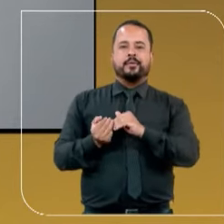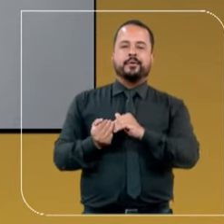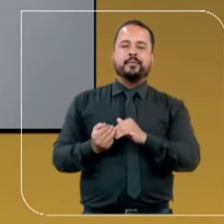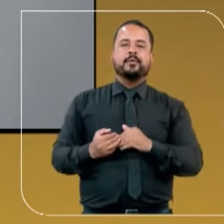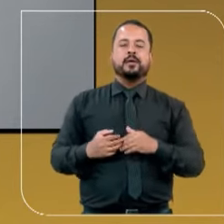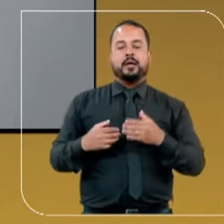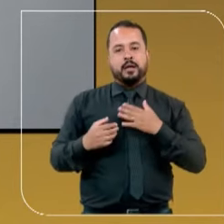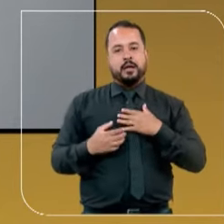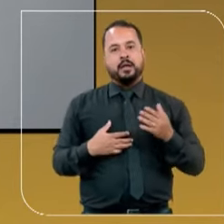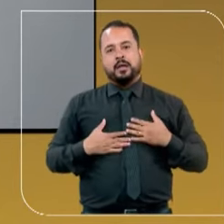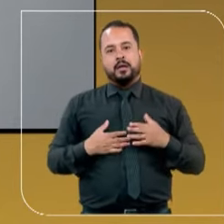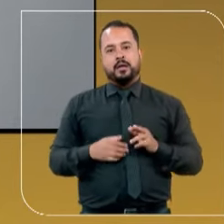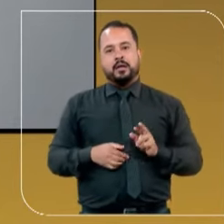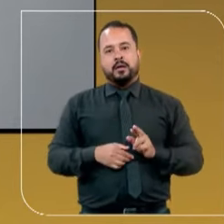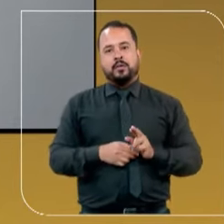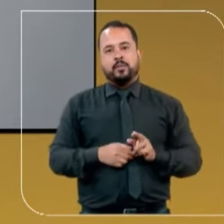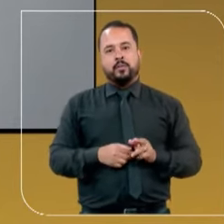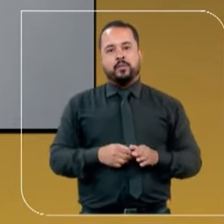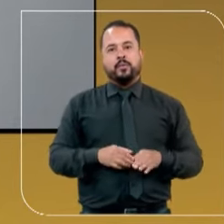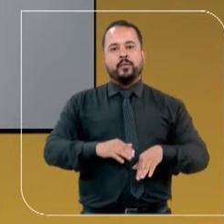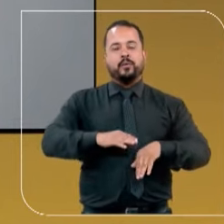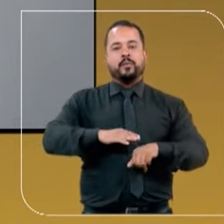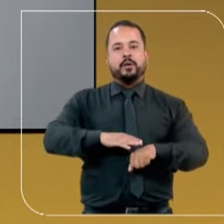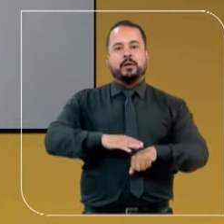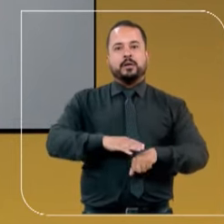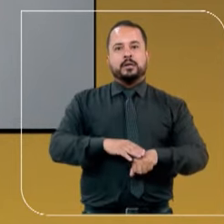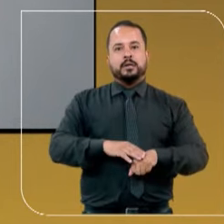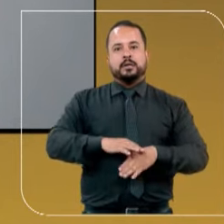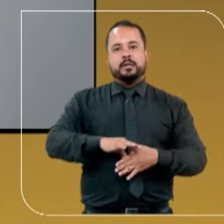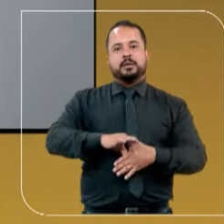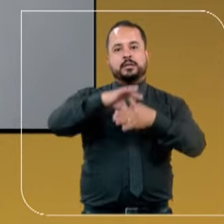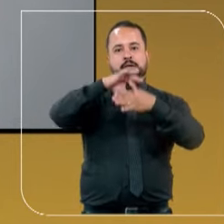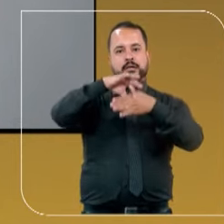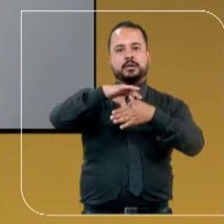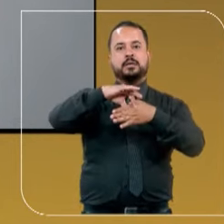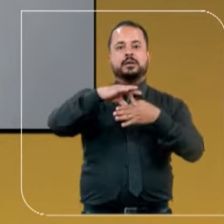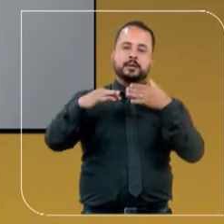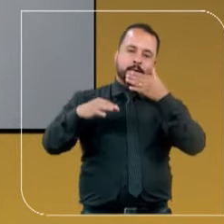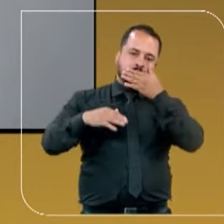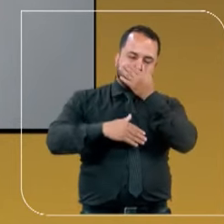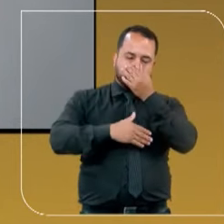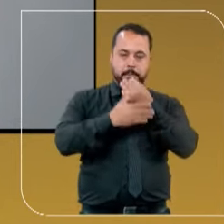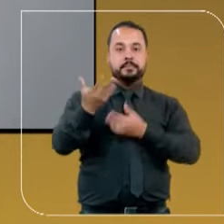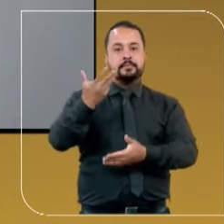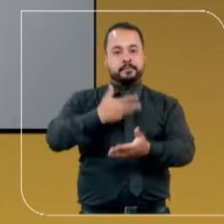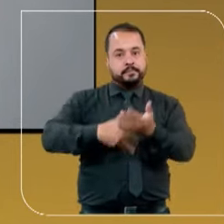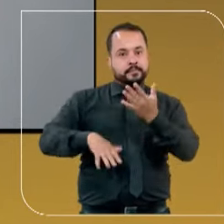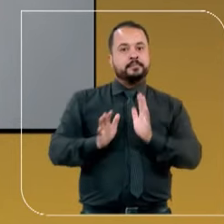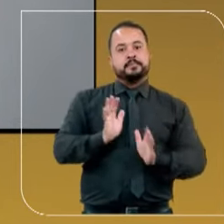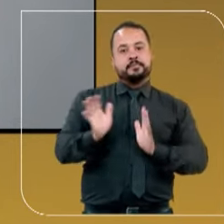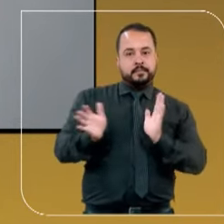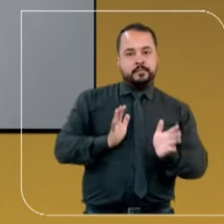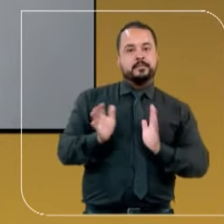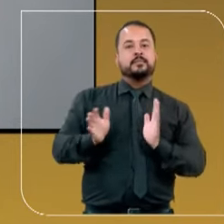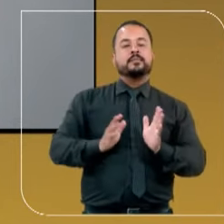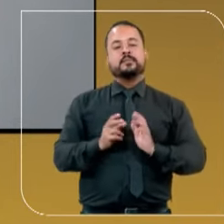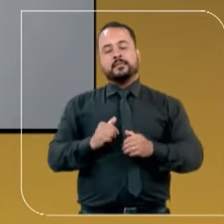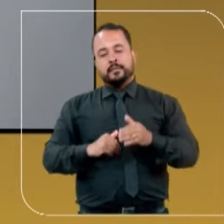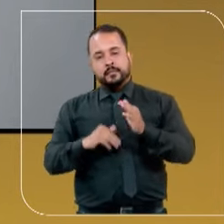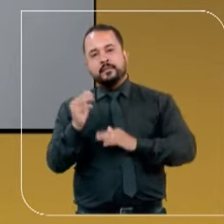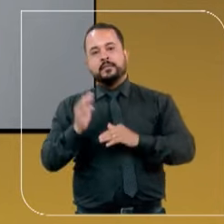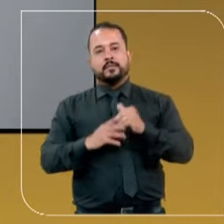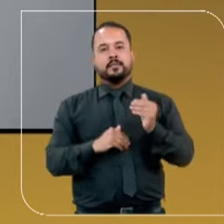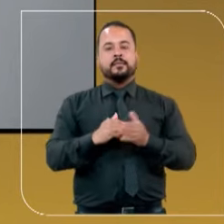líder, dava o exemplo, era acessível, recebia todos com alegria e estimulava competências